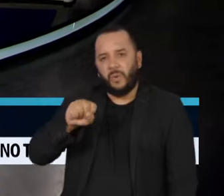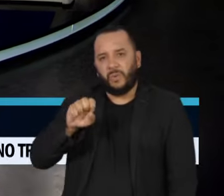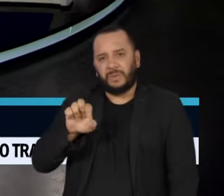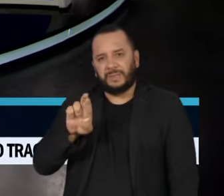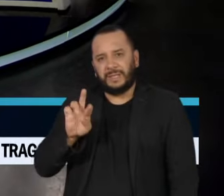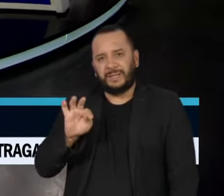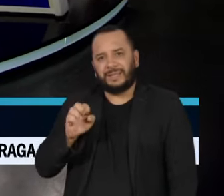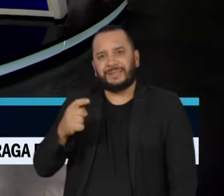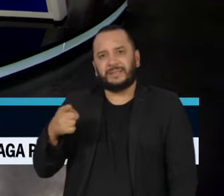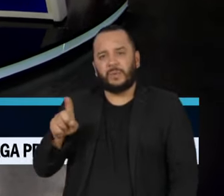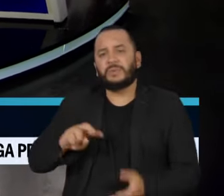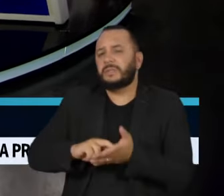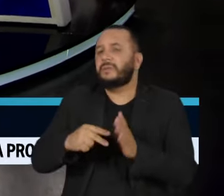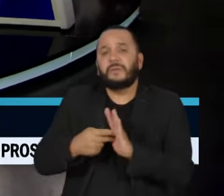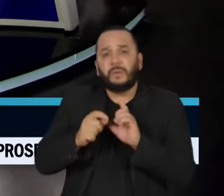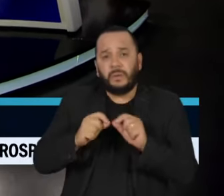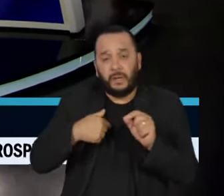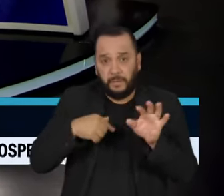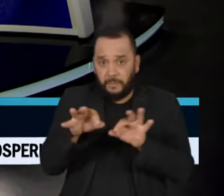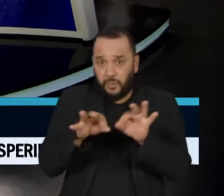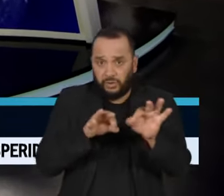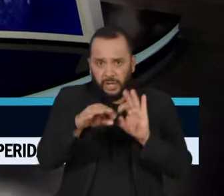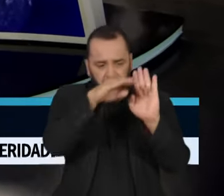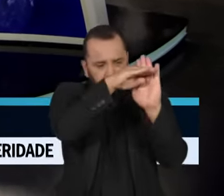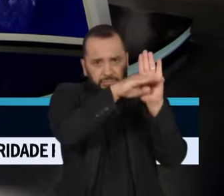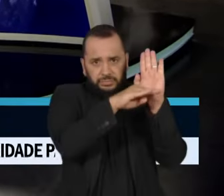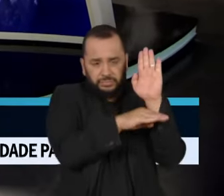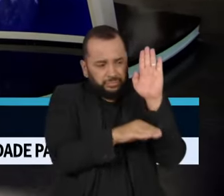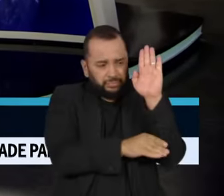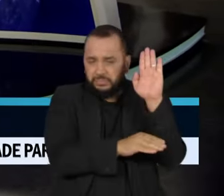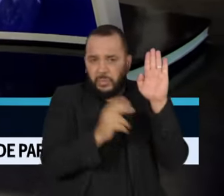comum e aí, em cima desse programa,